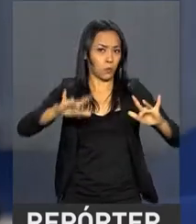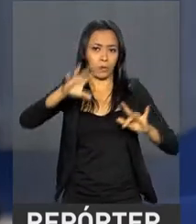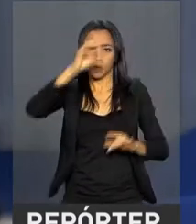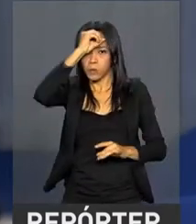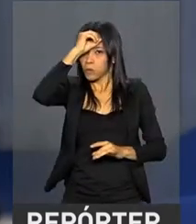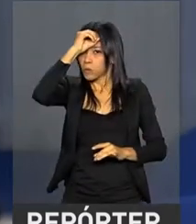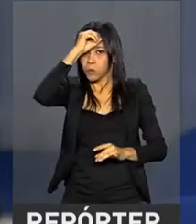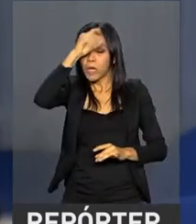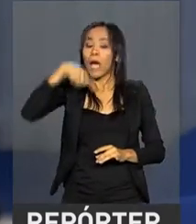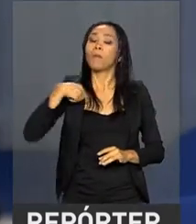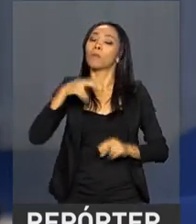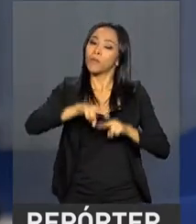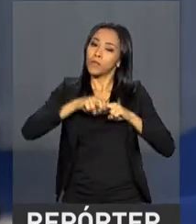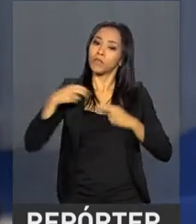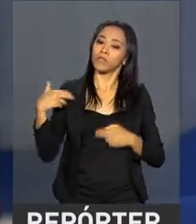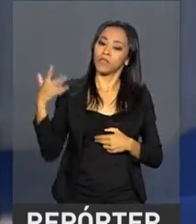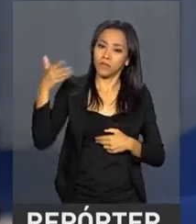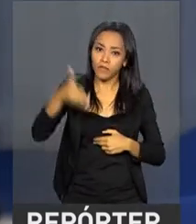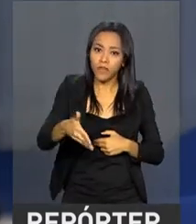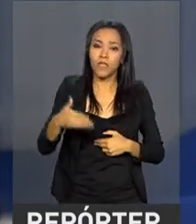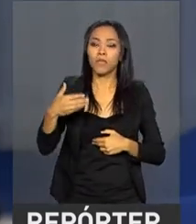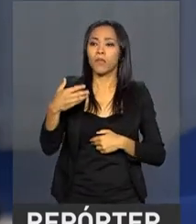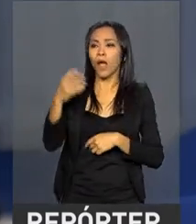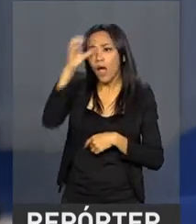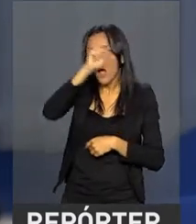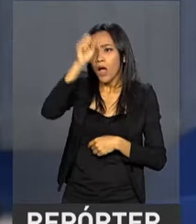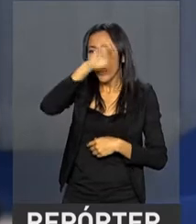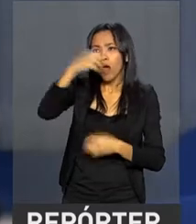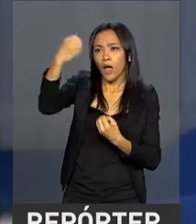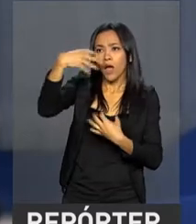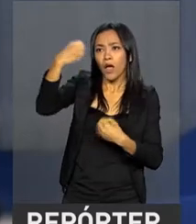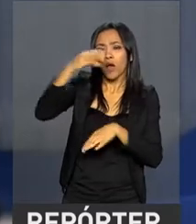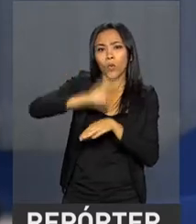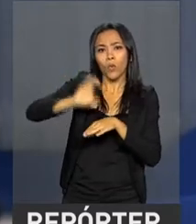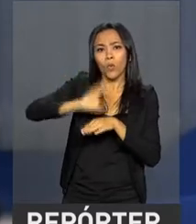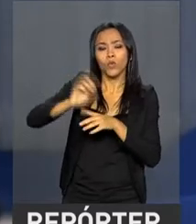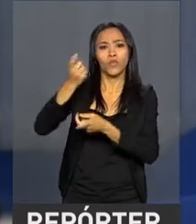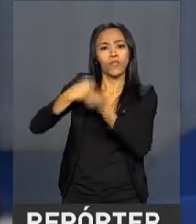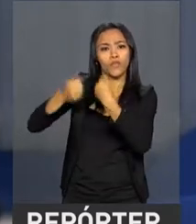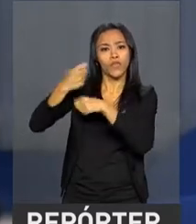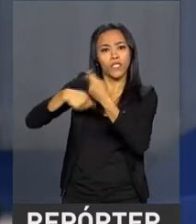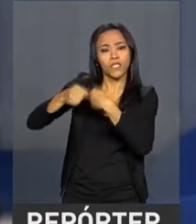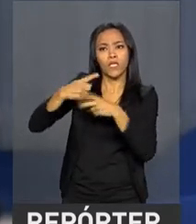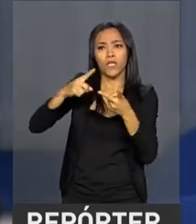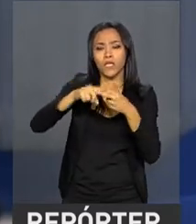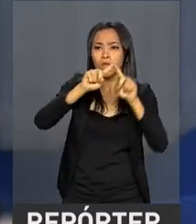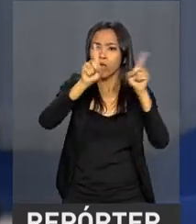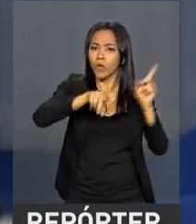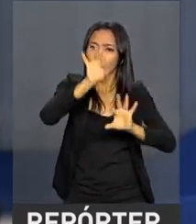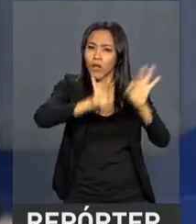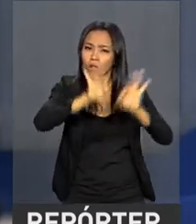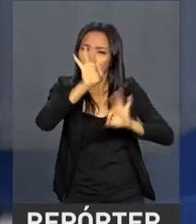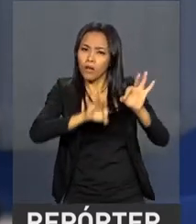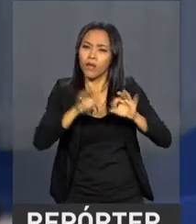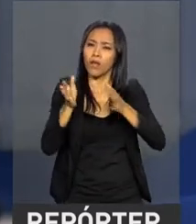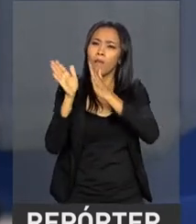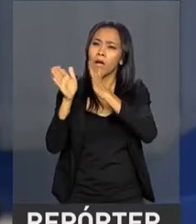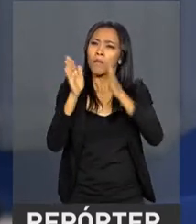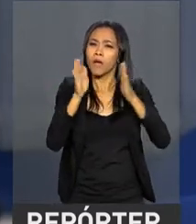inclusive dos cursos há também a parte como gestão financeira modelo de negócio plano de negócio buscando